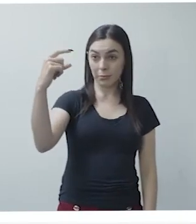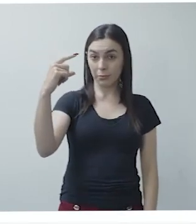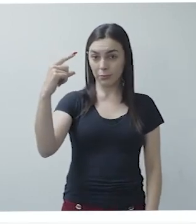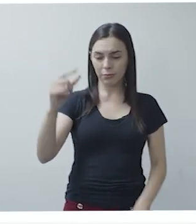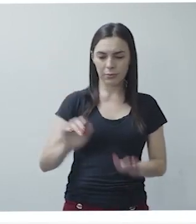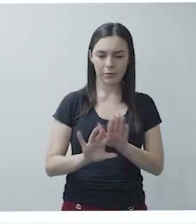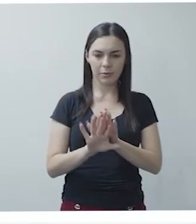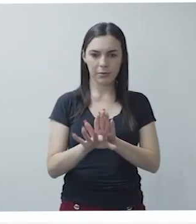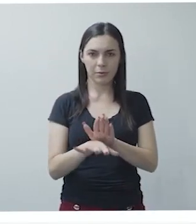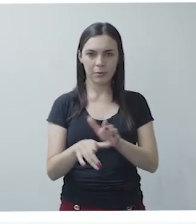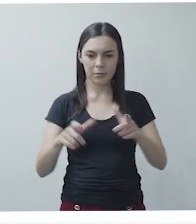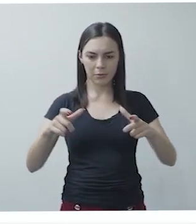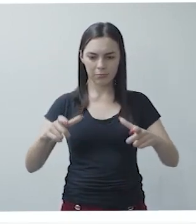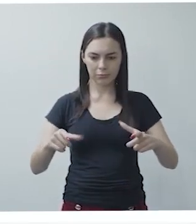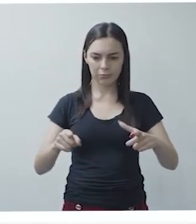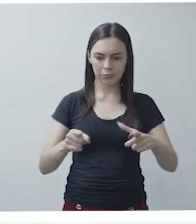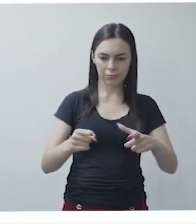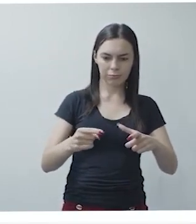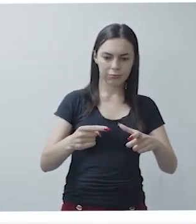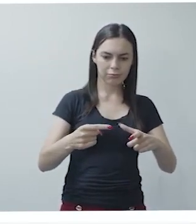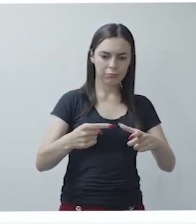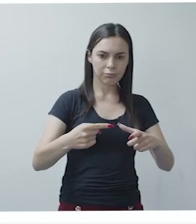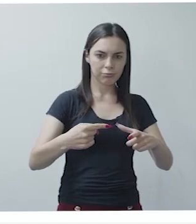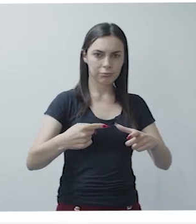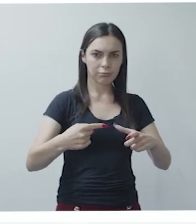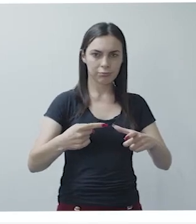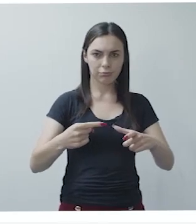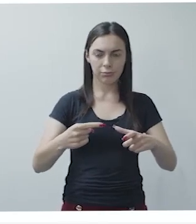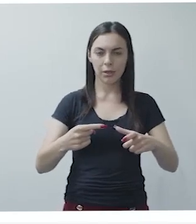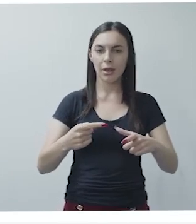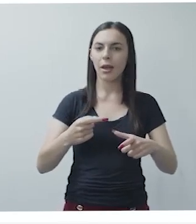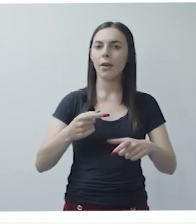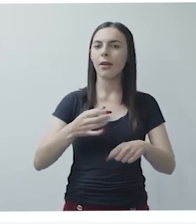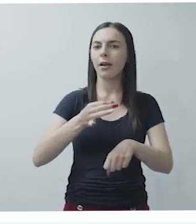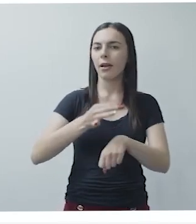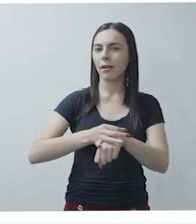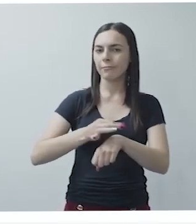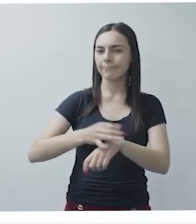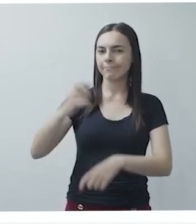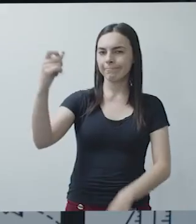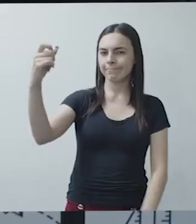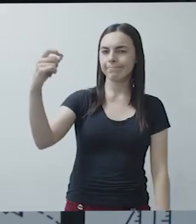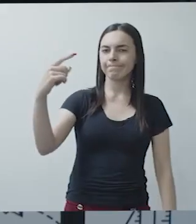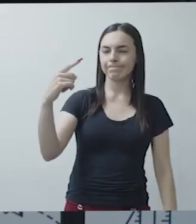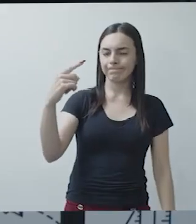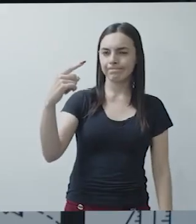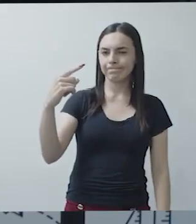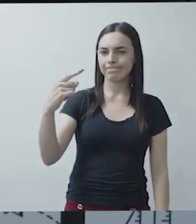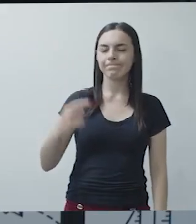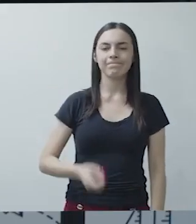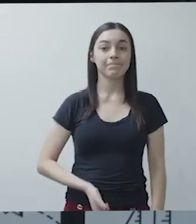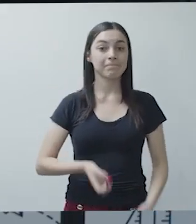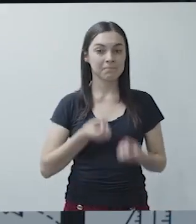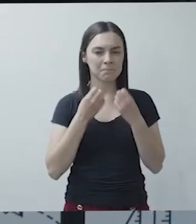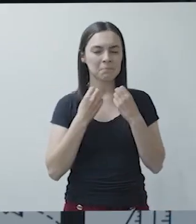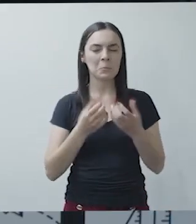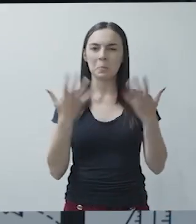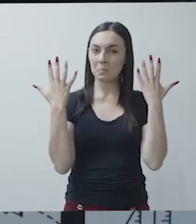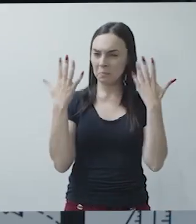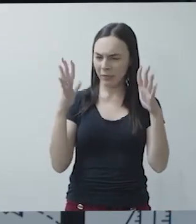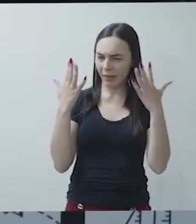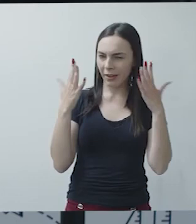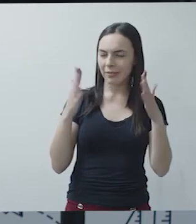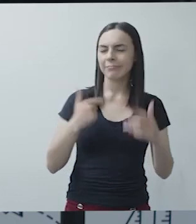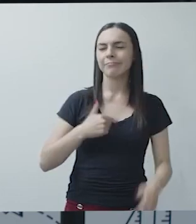observar em qual período do dia eles estavam, era o relógio solar. Muito bem, parabéns! Eu sabia que